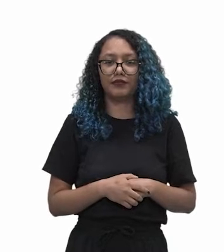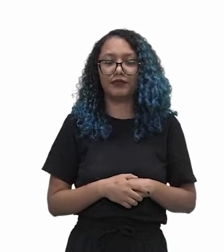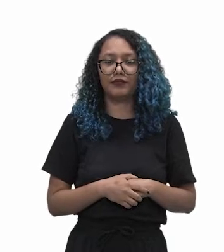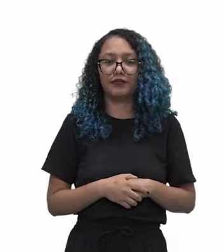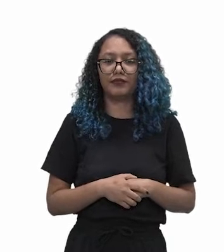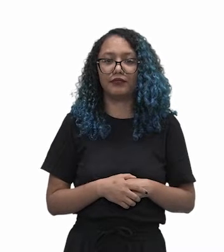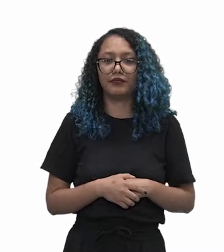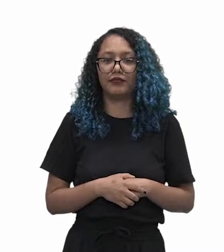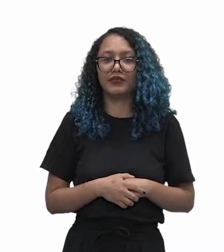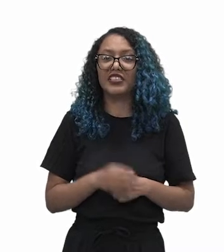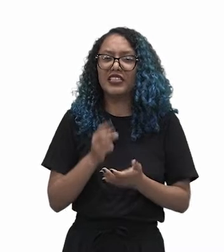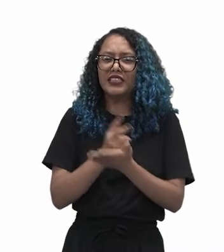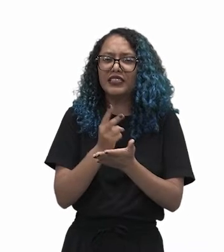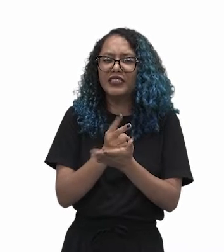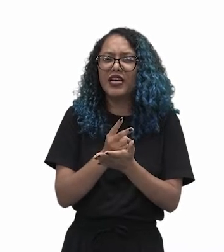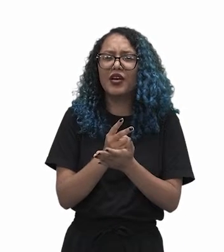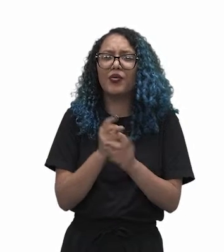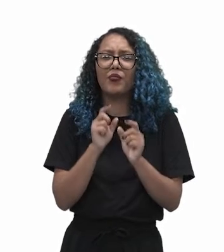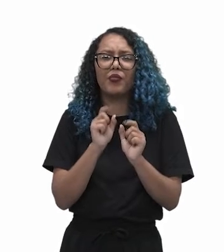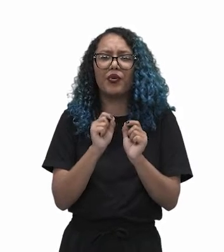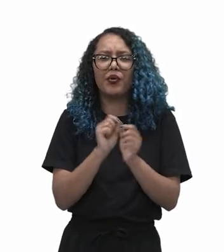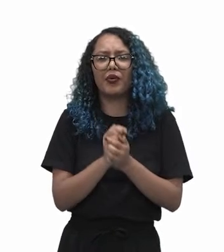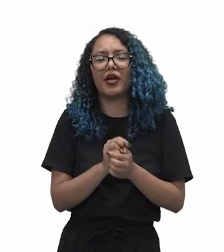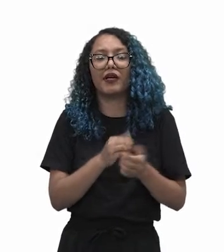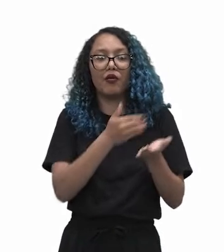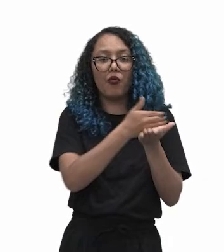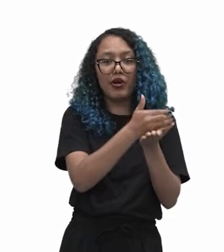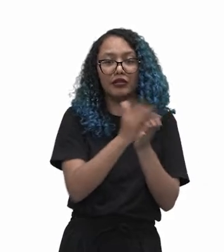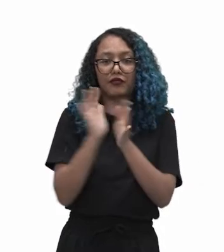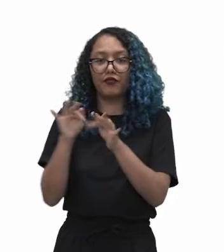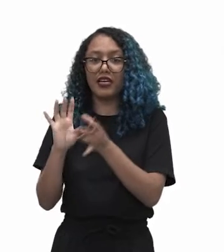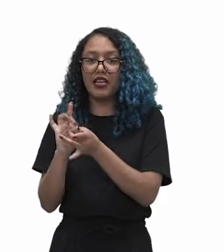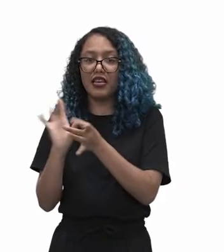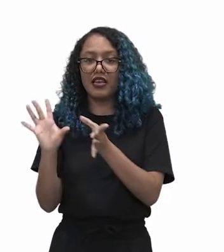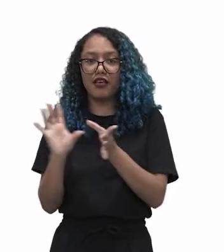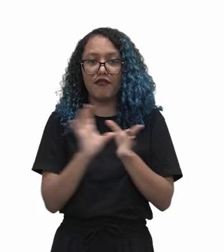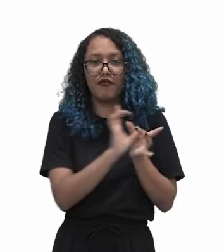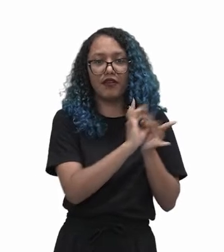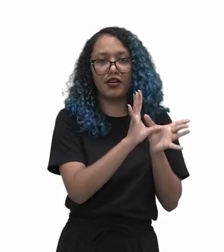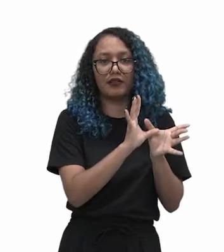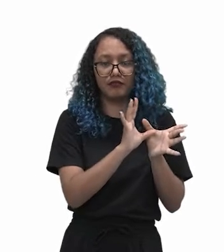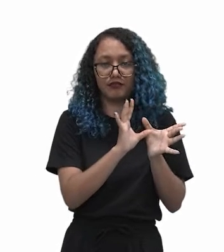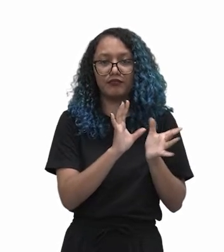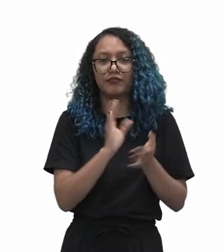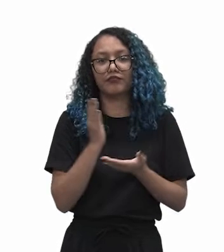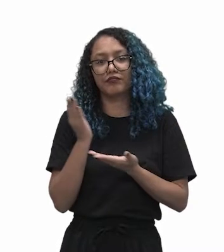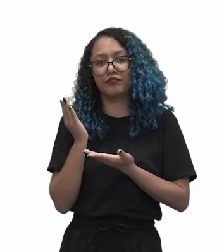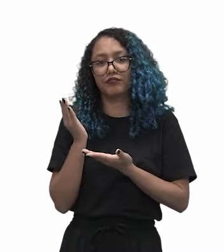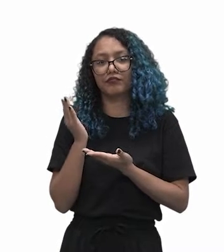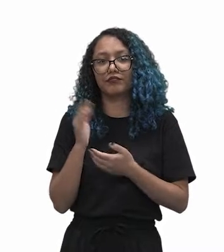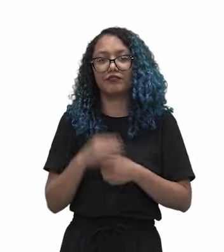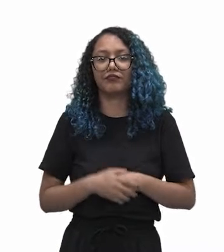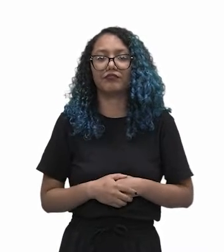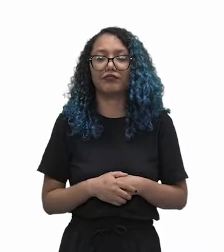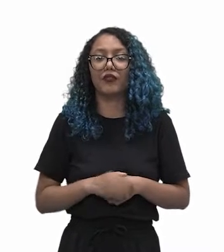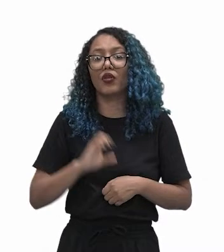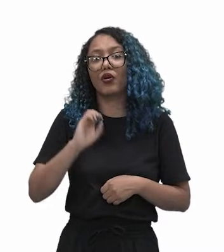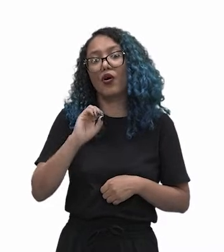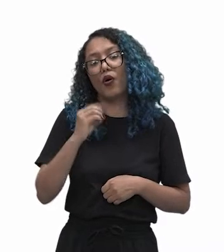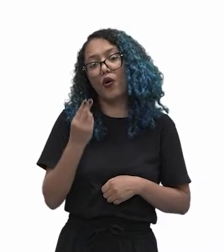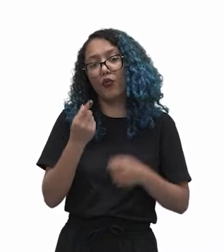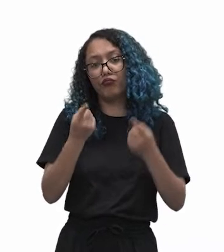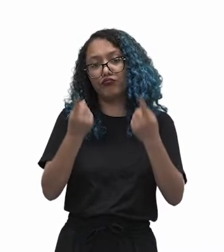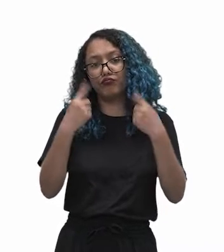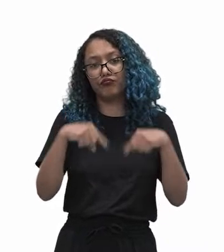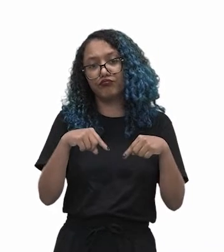extremidades livres. CH3, CH2, CH2, CH3. Tem sempre extremidades livres. Ou aí a fórmula estrutural